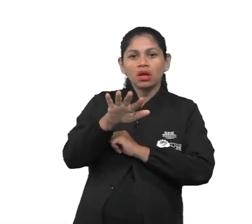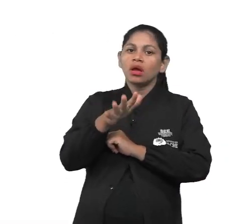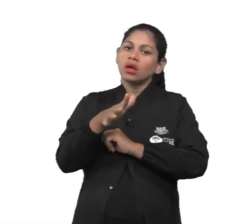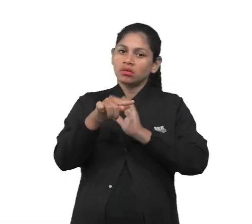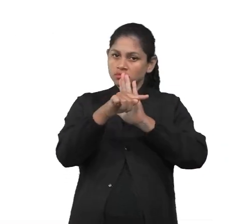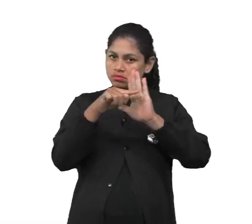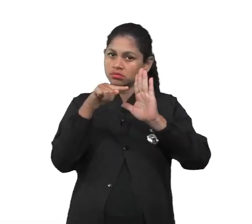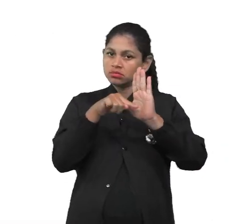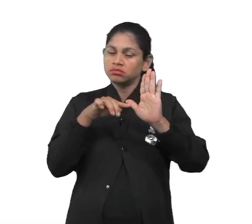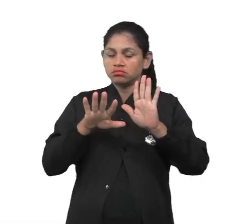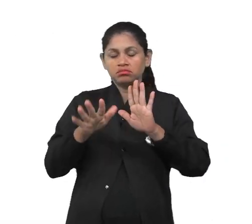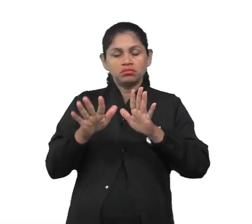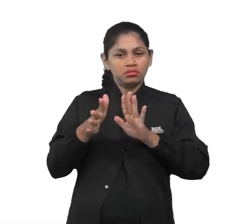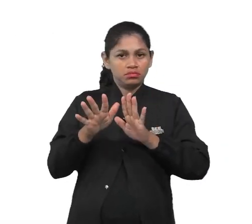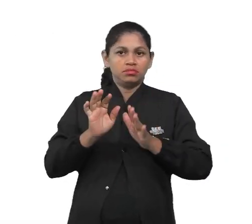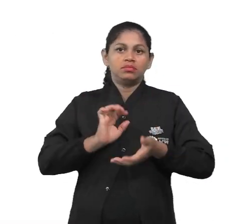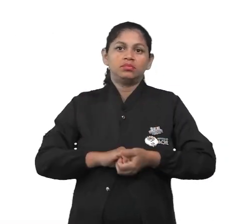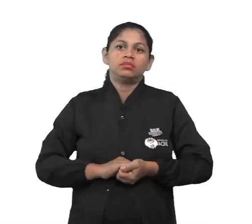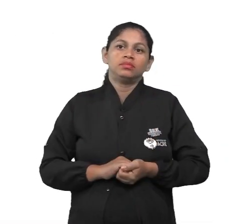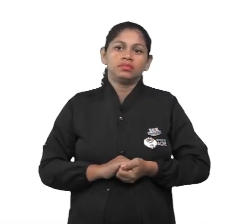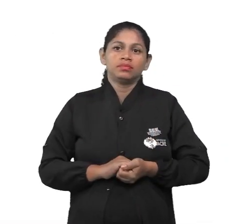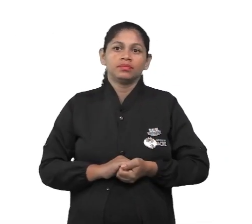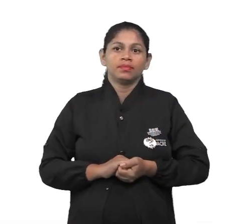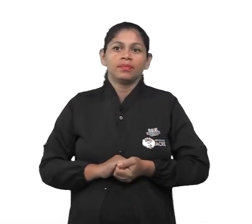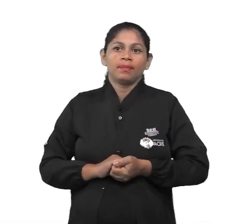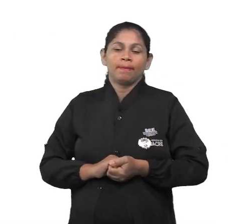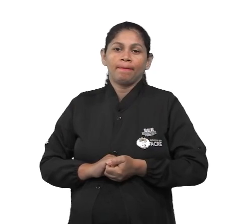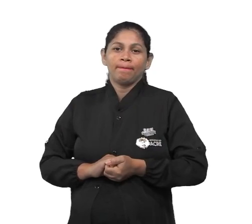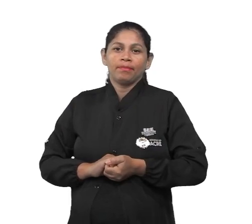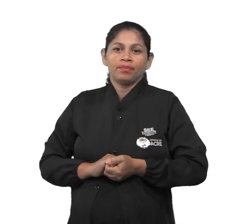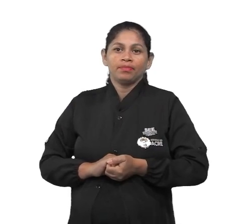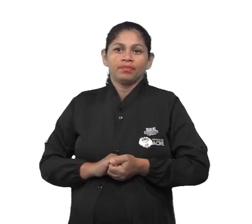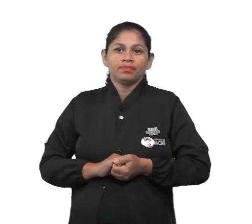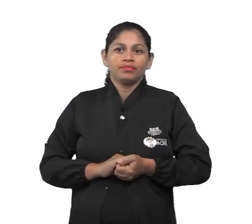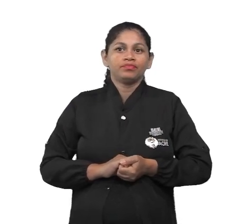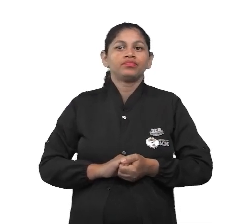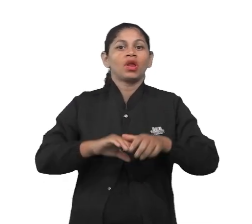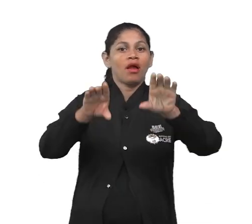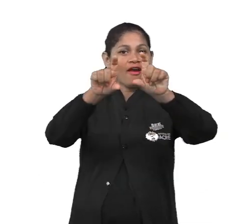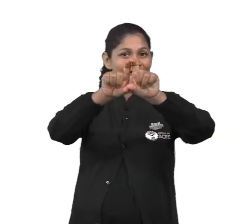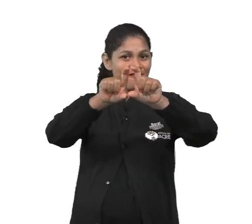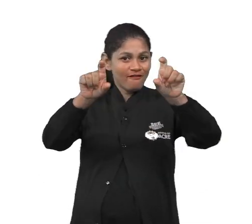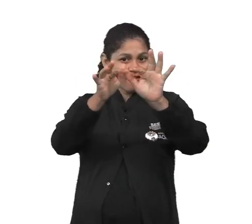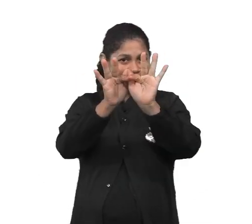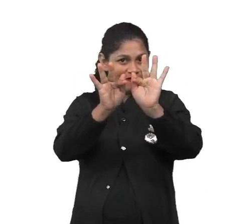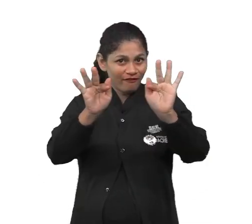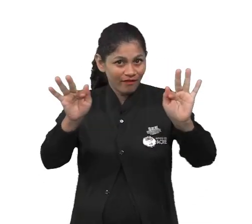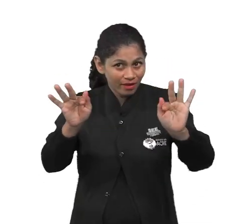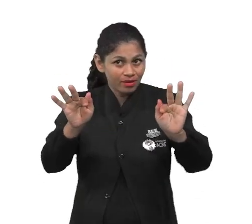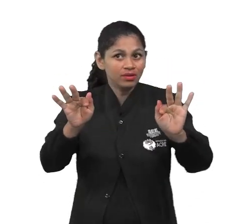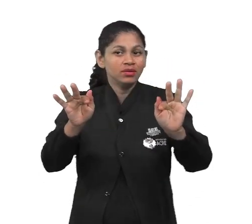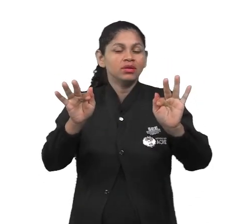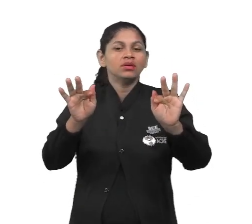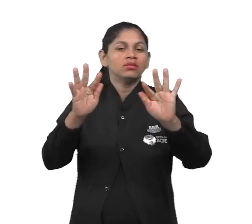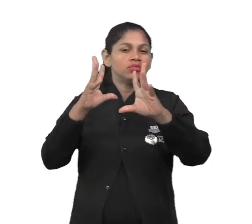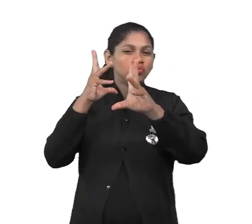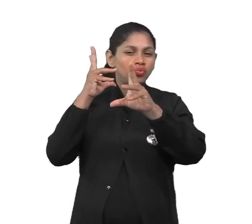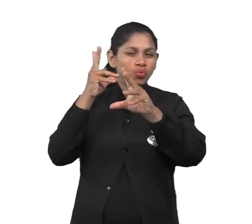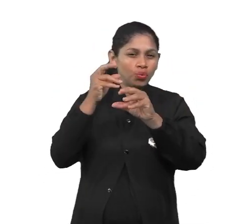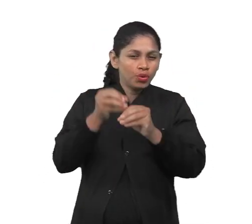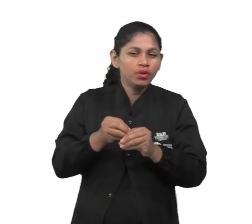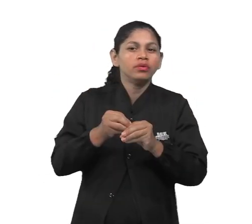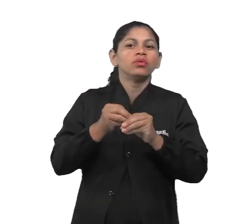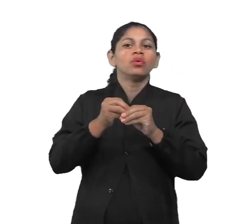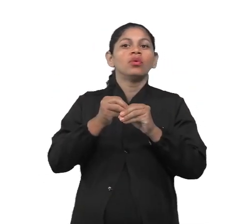partes, 3 períodos. Que partes são essas? O tópico frasal resumitivo, né? Ele vai resumir que,